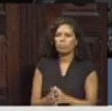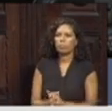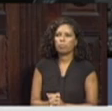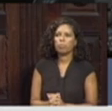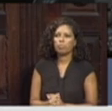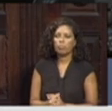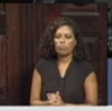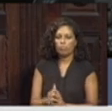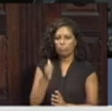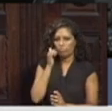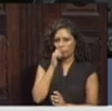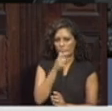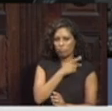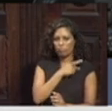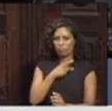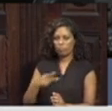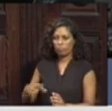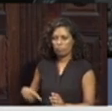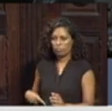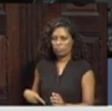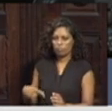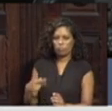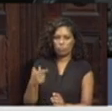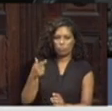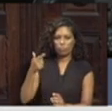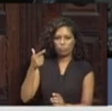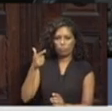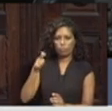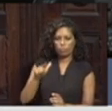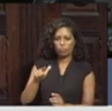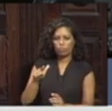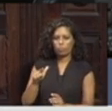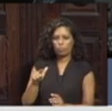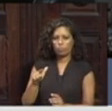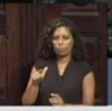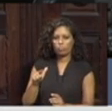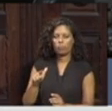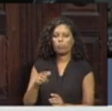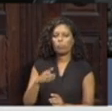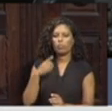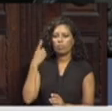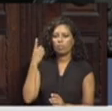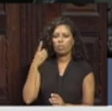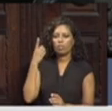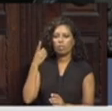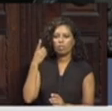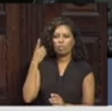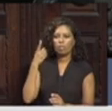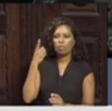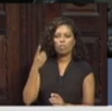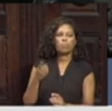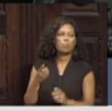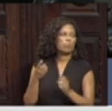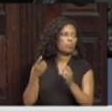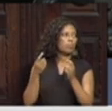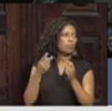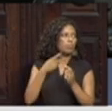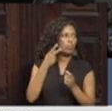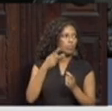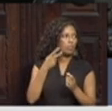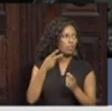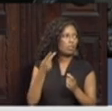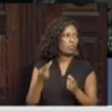não sei ler, Brasil. Mas que a gente possa modificar, não aprender a ler esse livro, mas modificar o que está escrito nele e